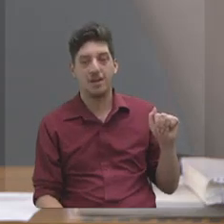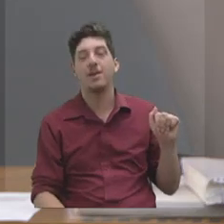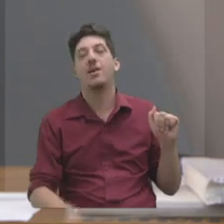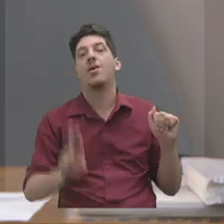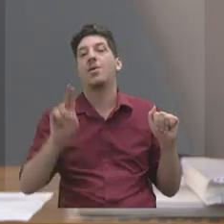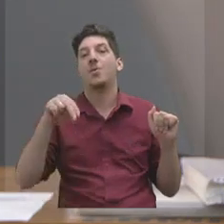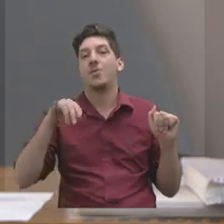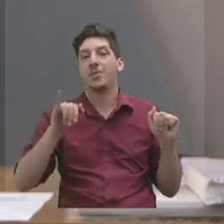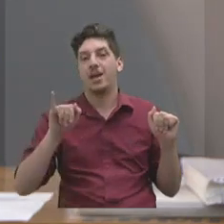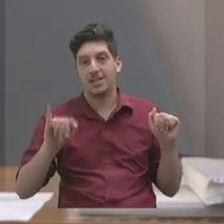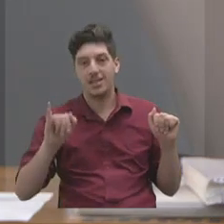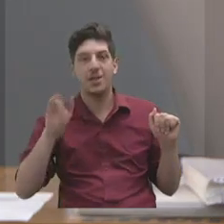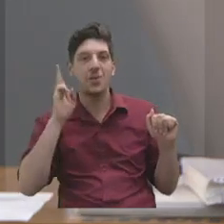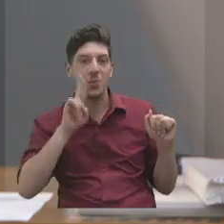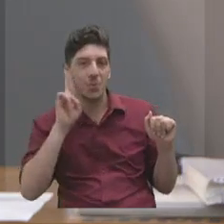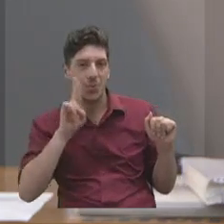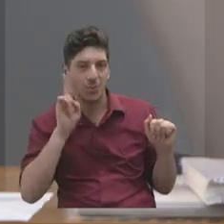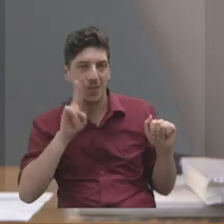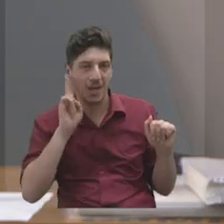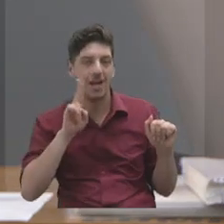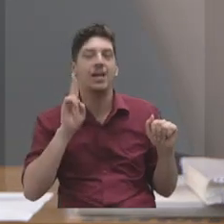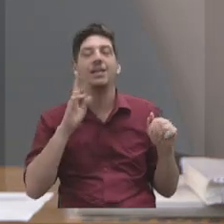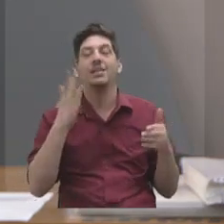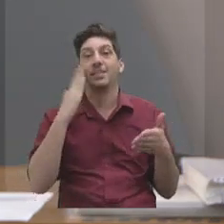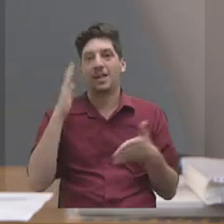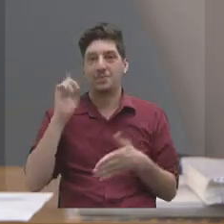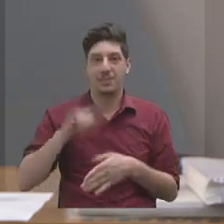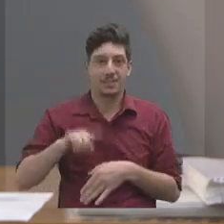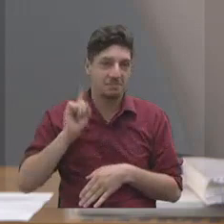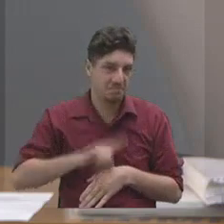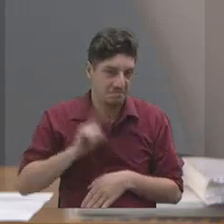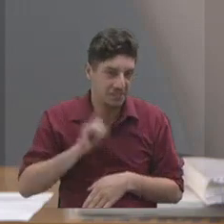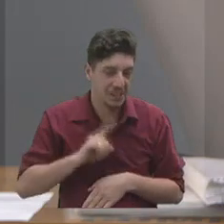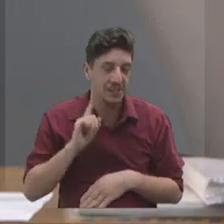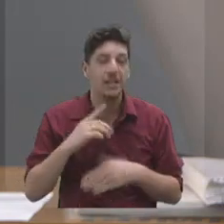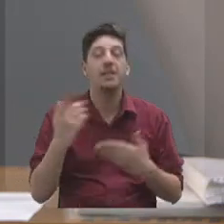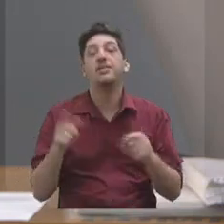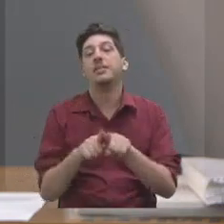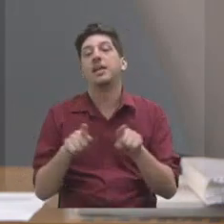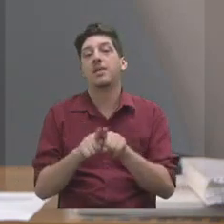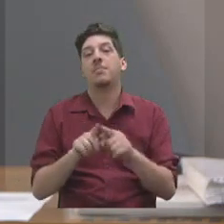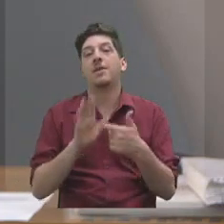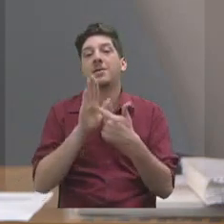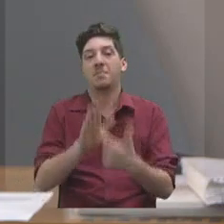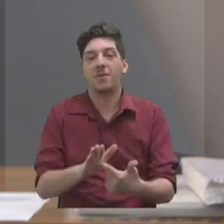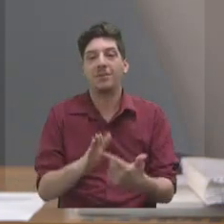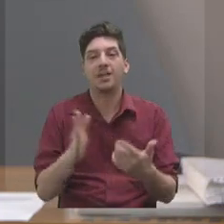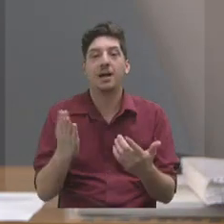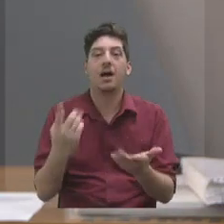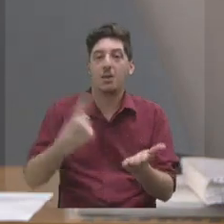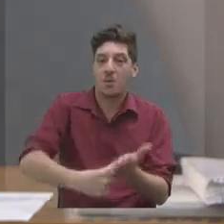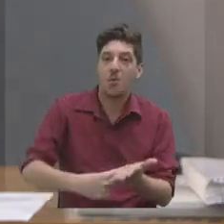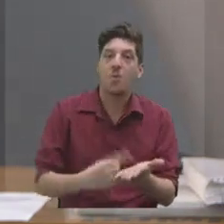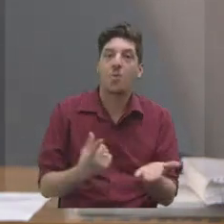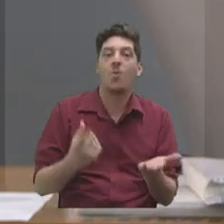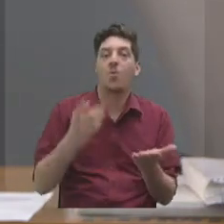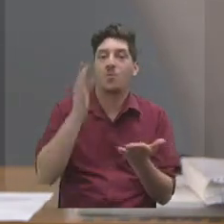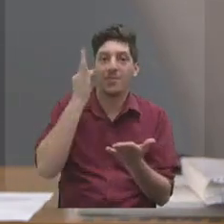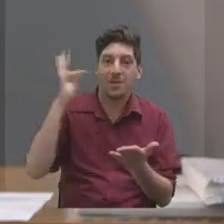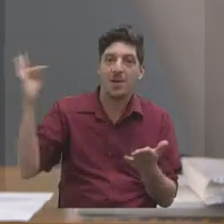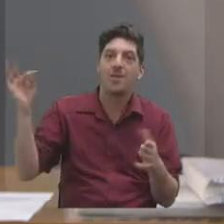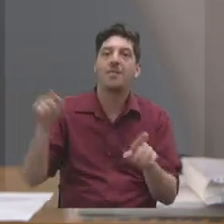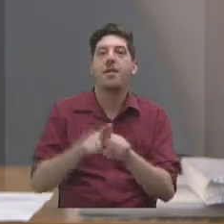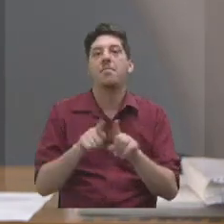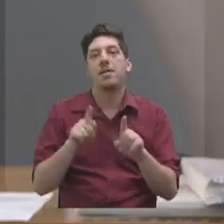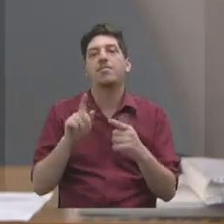aqui uma nova fronteira Deputado e de fato esse trecho né e incluir isso no âmbito do acordo da ferrovila traria muito